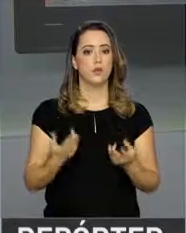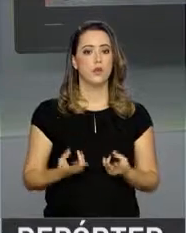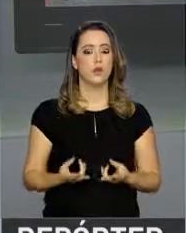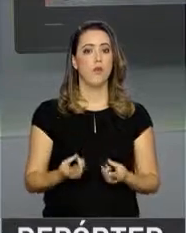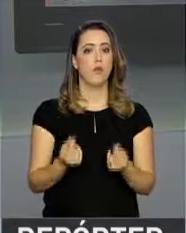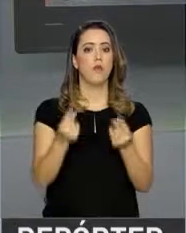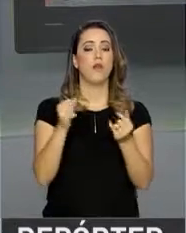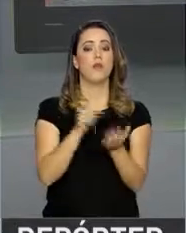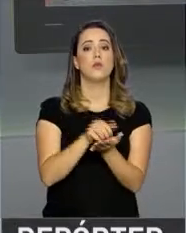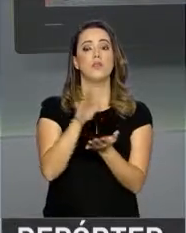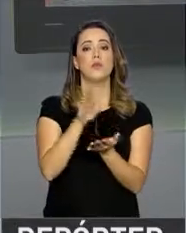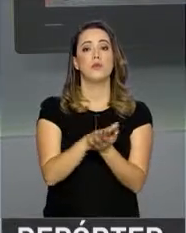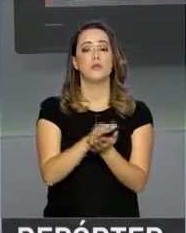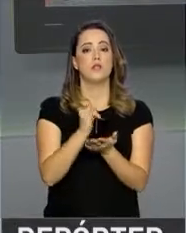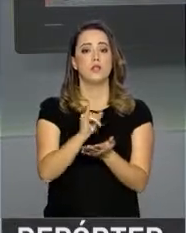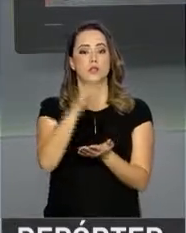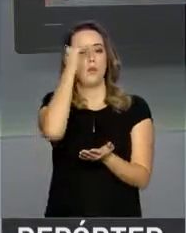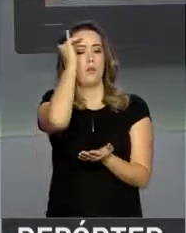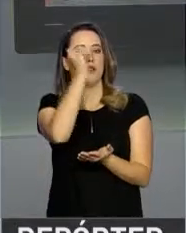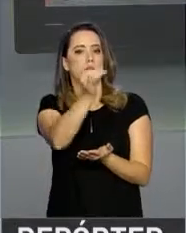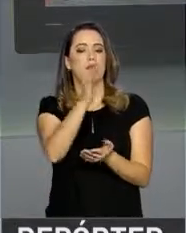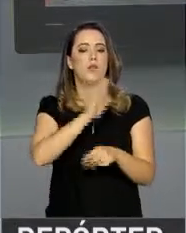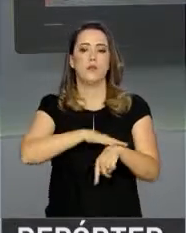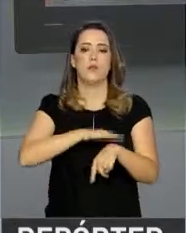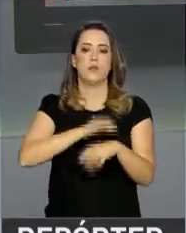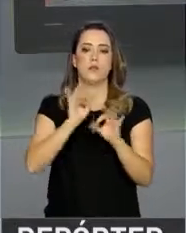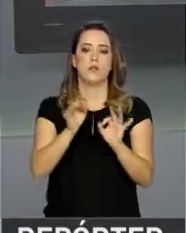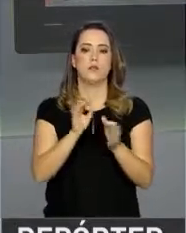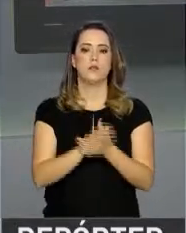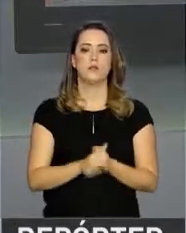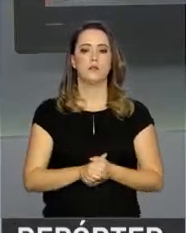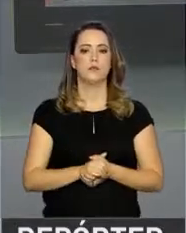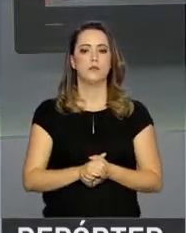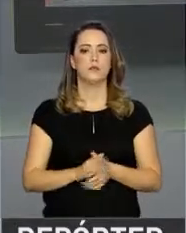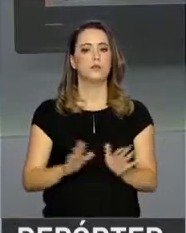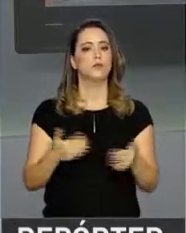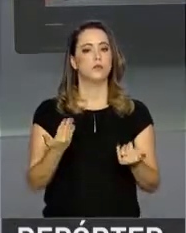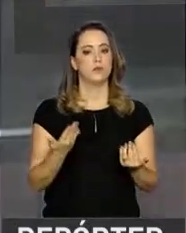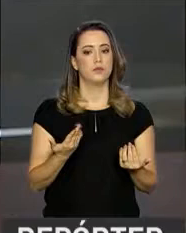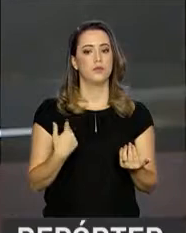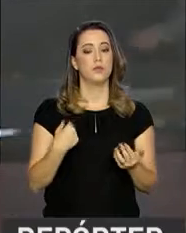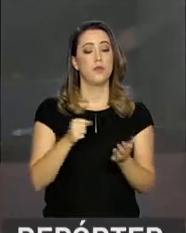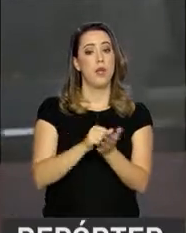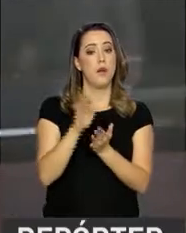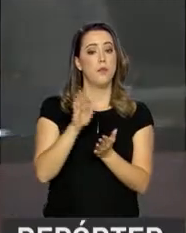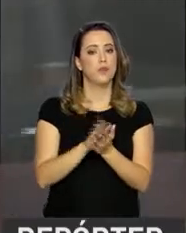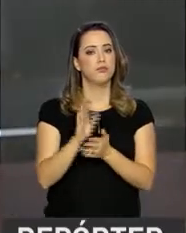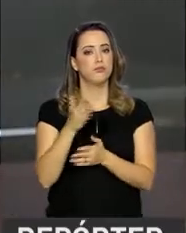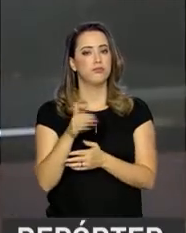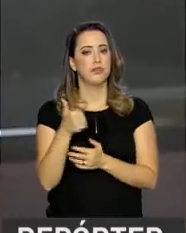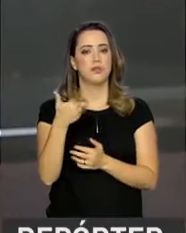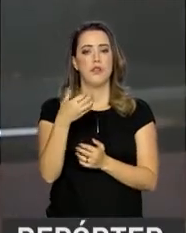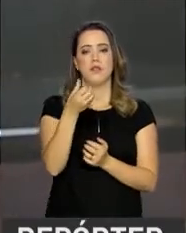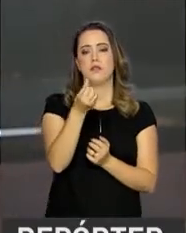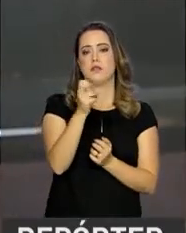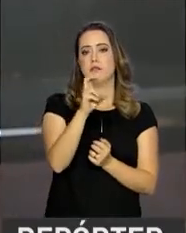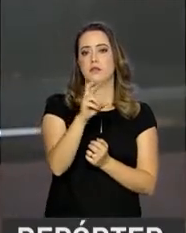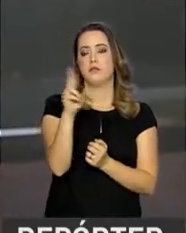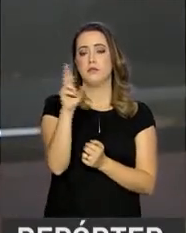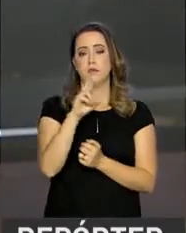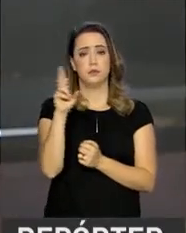da multa para quem não cumpriu o prazo de entrega? Olha, Ana, a multa varia de